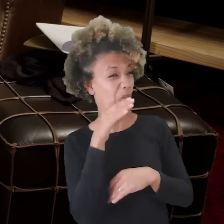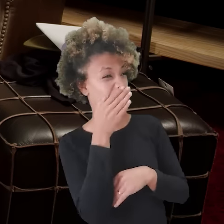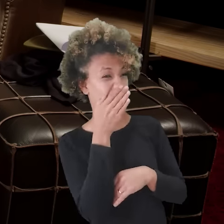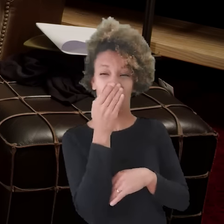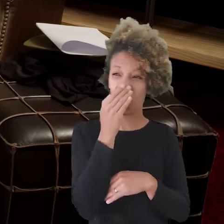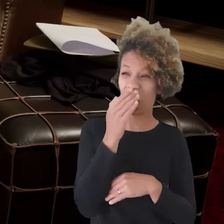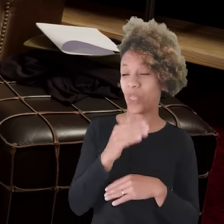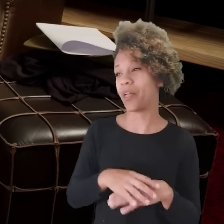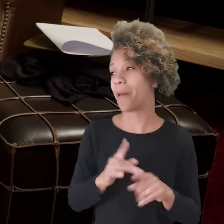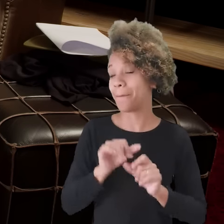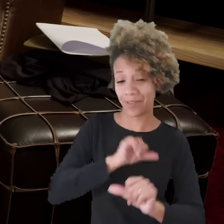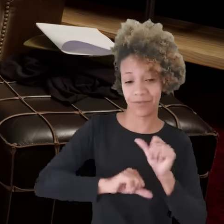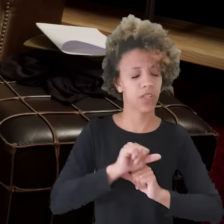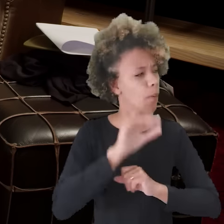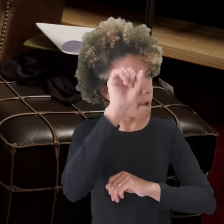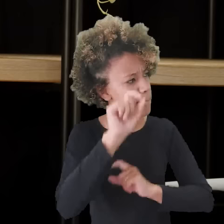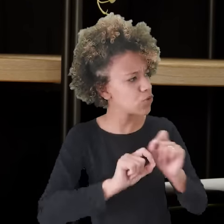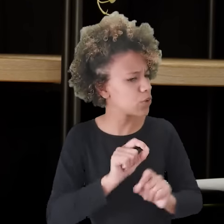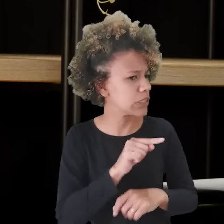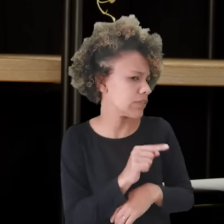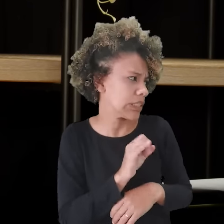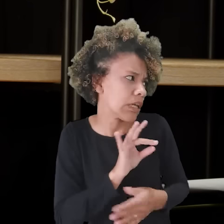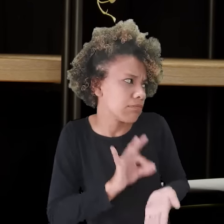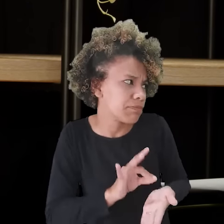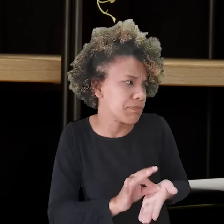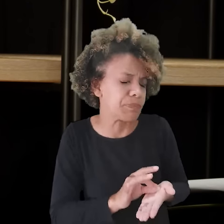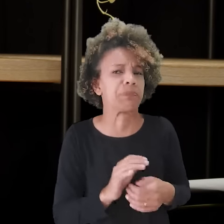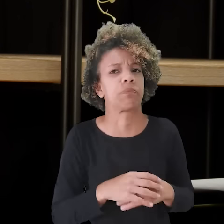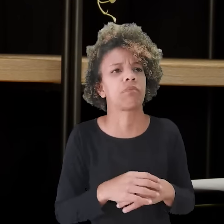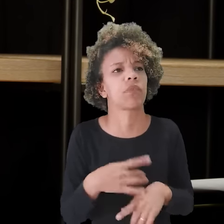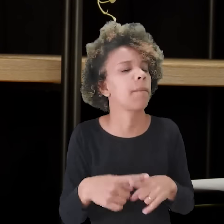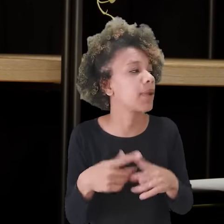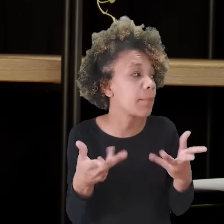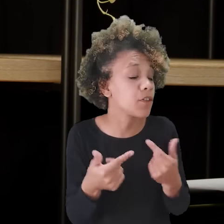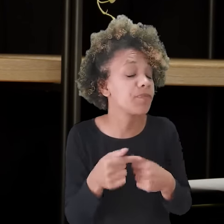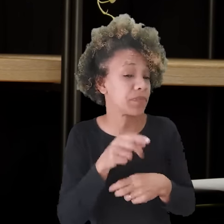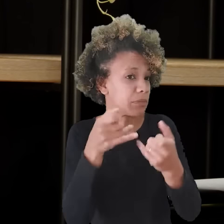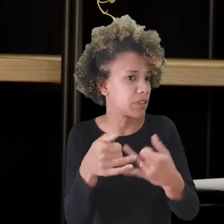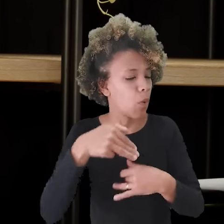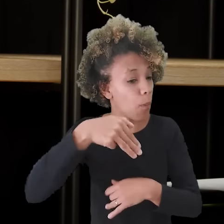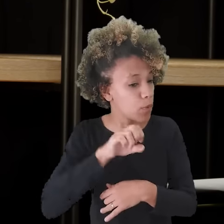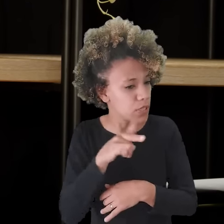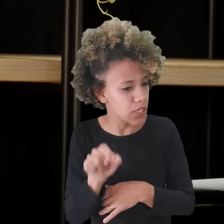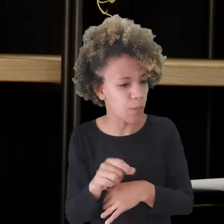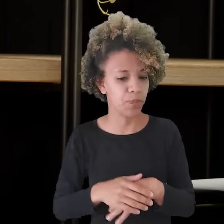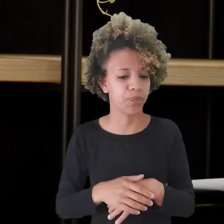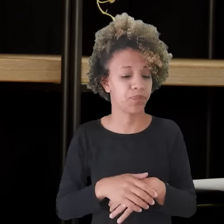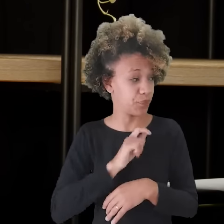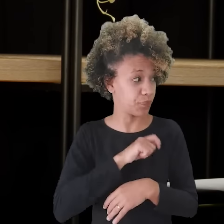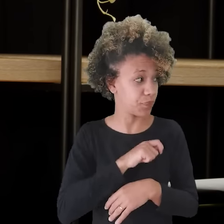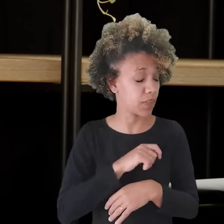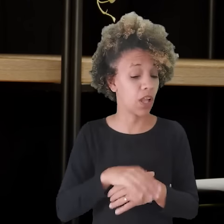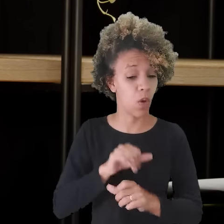chama eu aprendi uma parada com Mução que eu queria saber se você me confirmar se pudesse me confirmar que é muito maravilhoso que ele falou o seguinte o trote